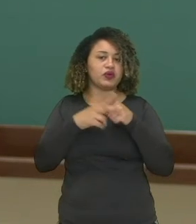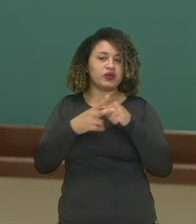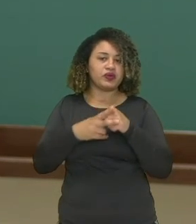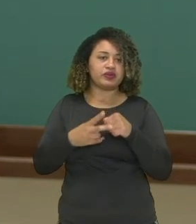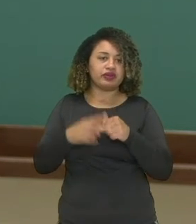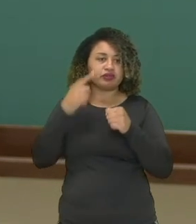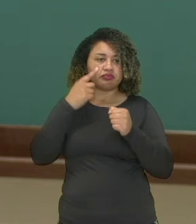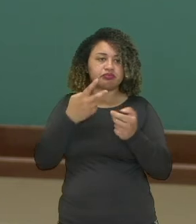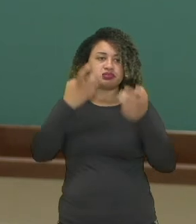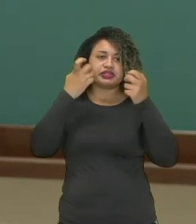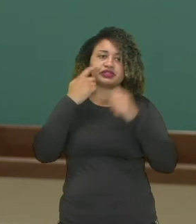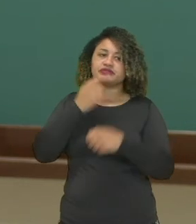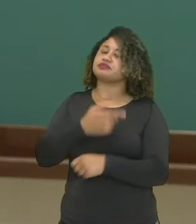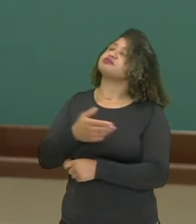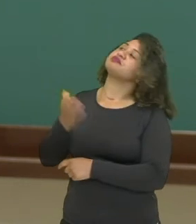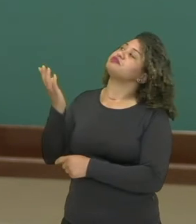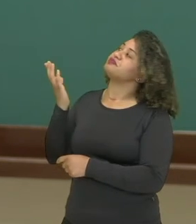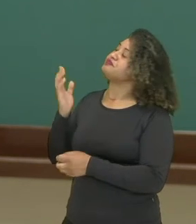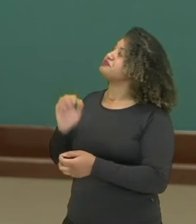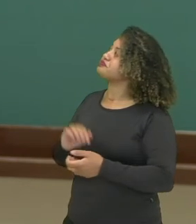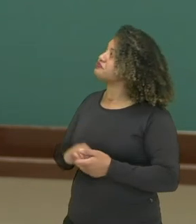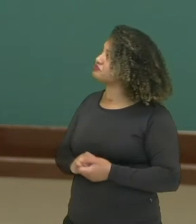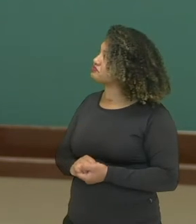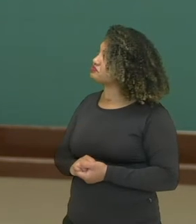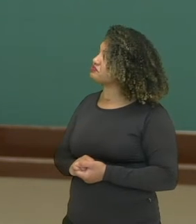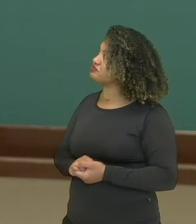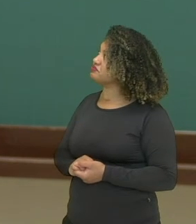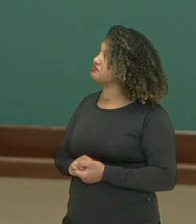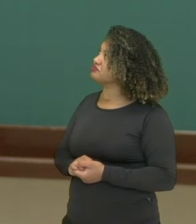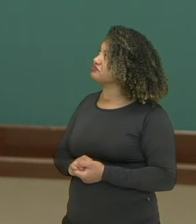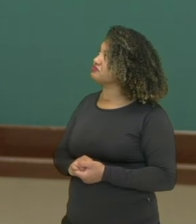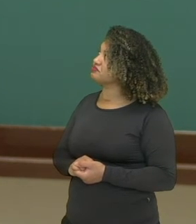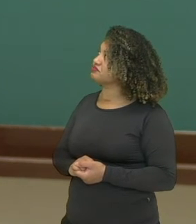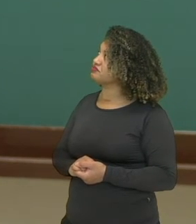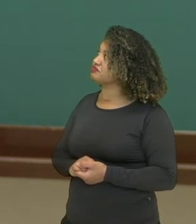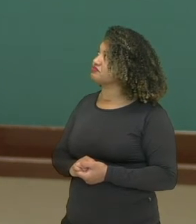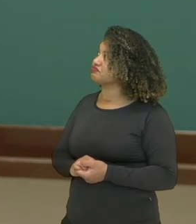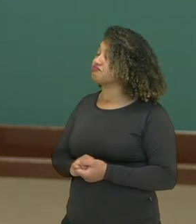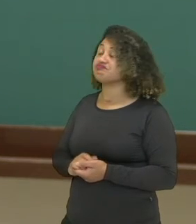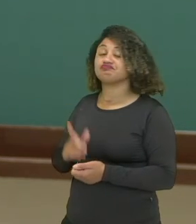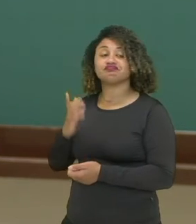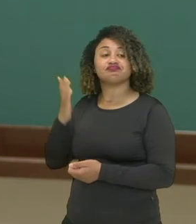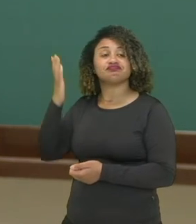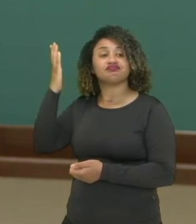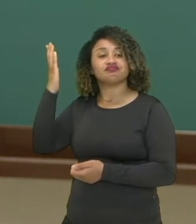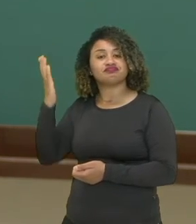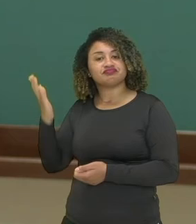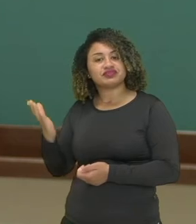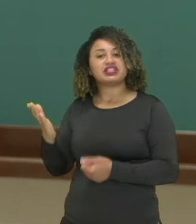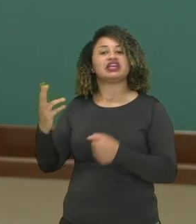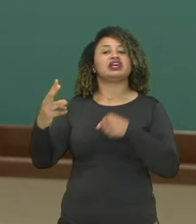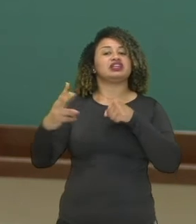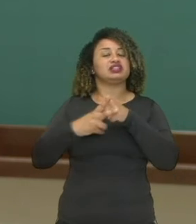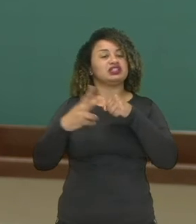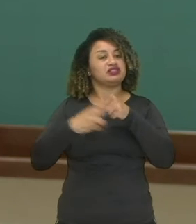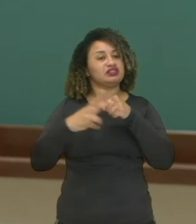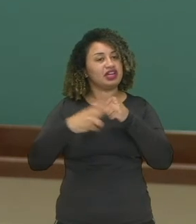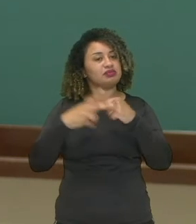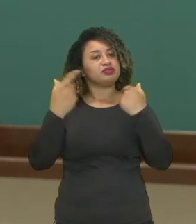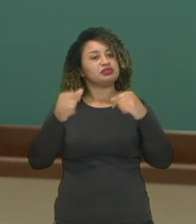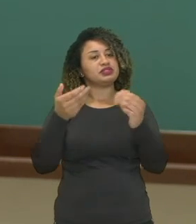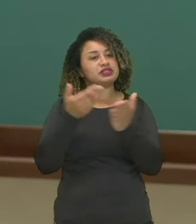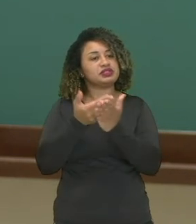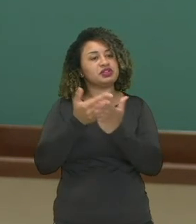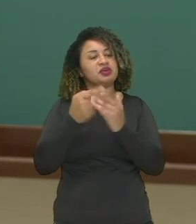estar, estuve. Verbo que tem que estudar mesmo, porque ele muda completamente a estrutura